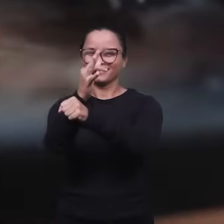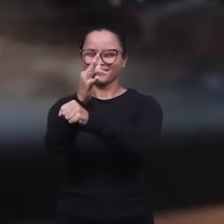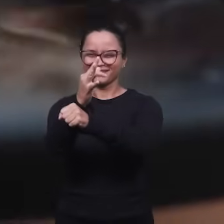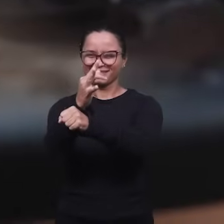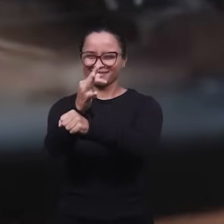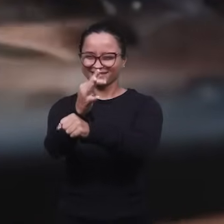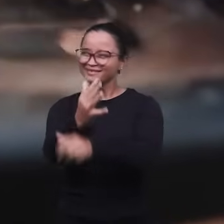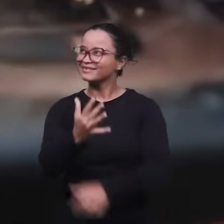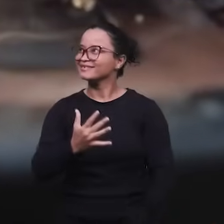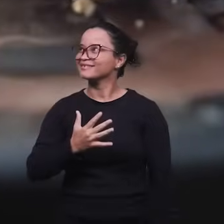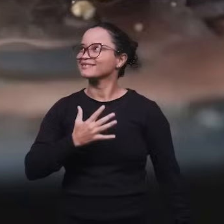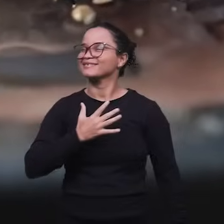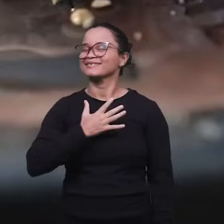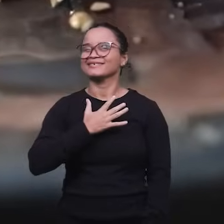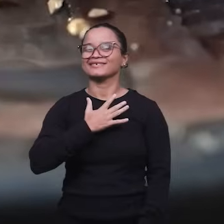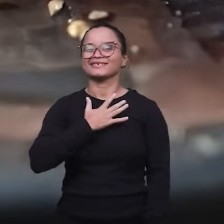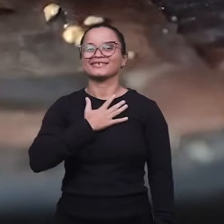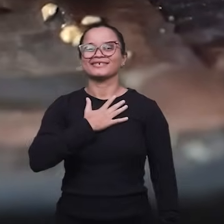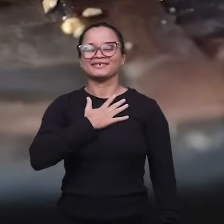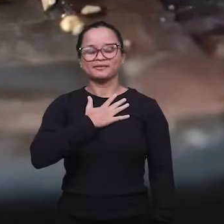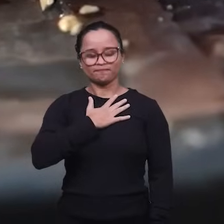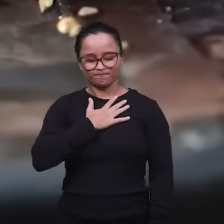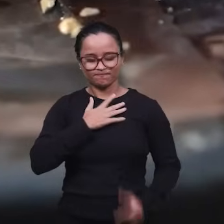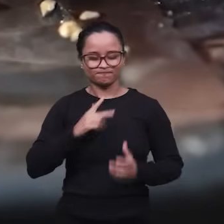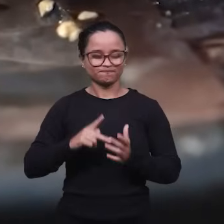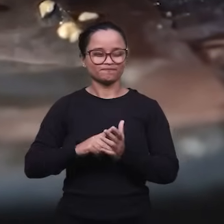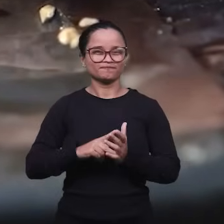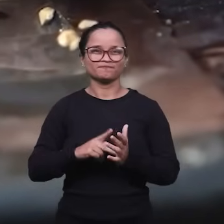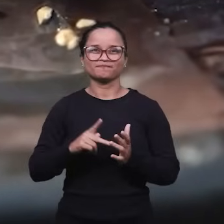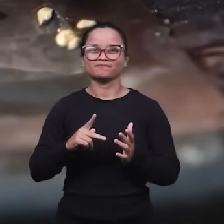é a minha esperança.